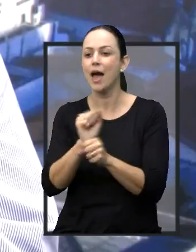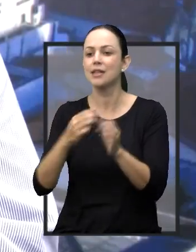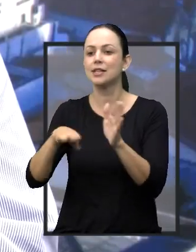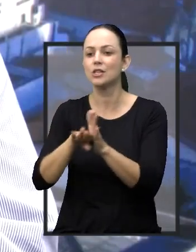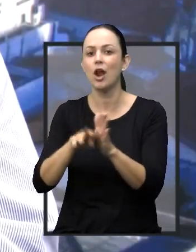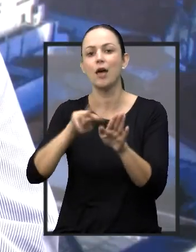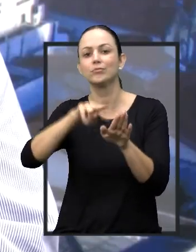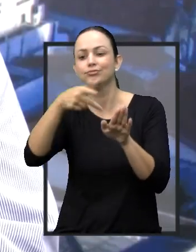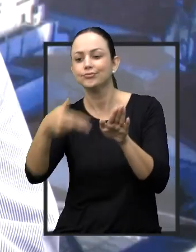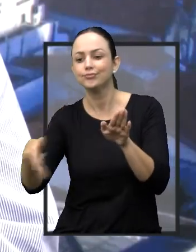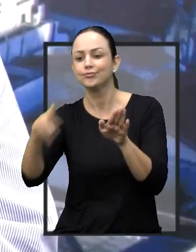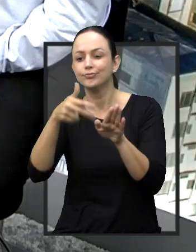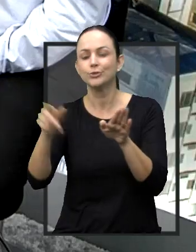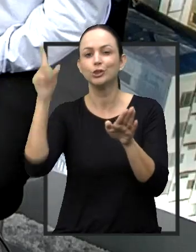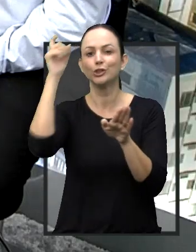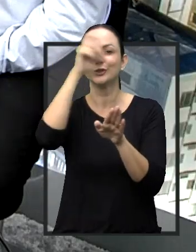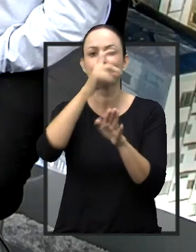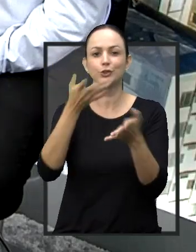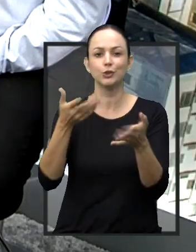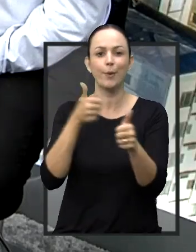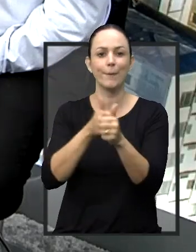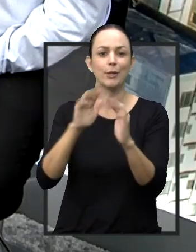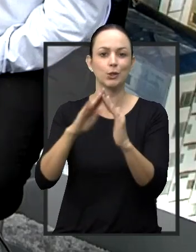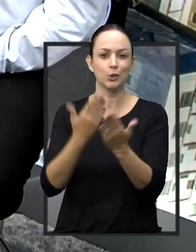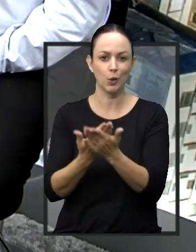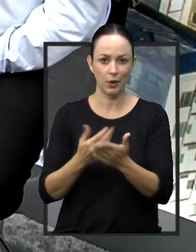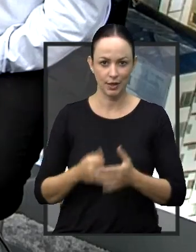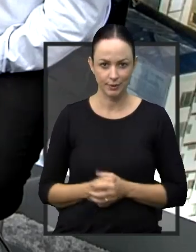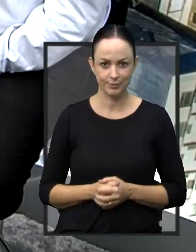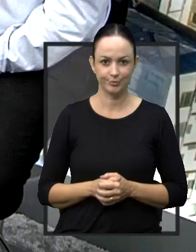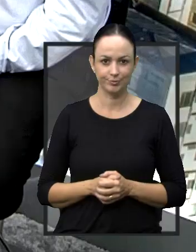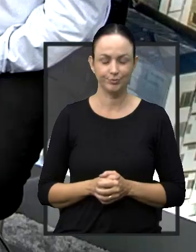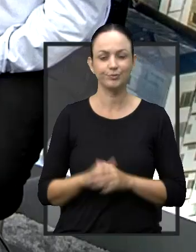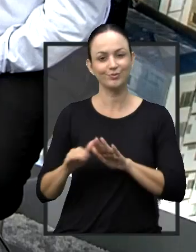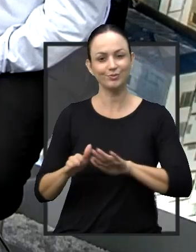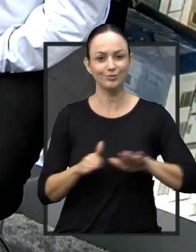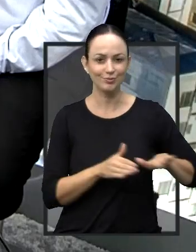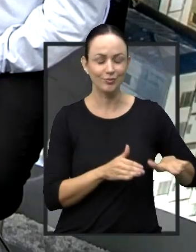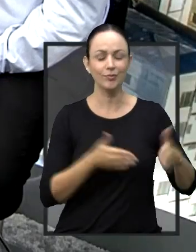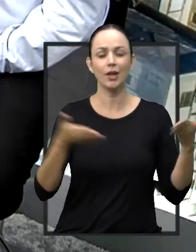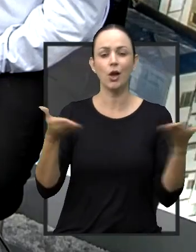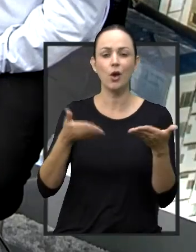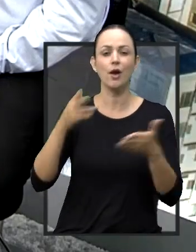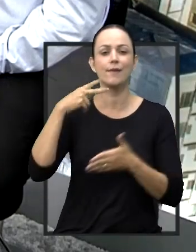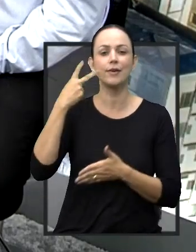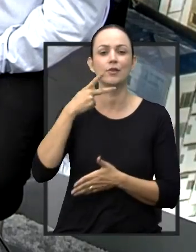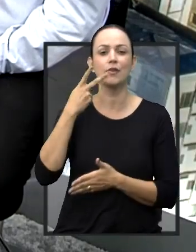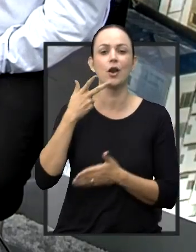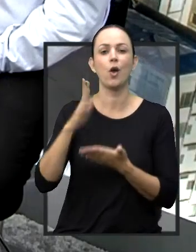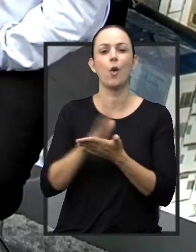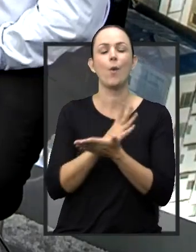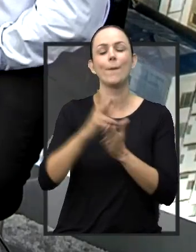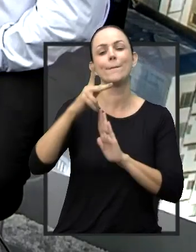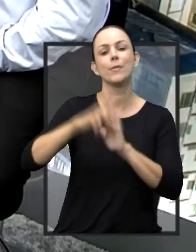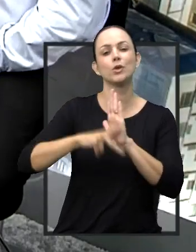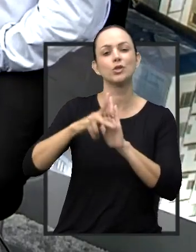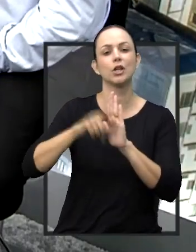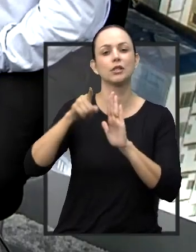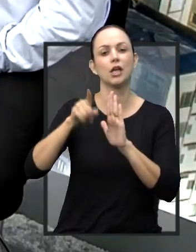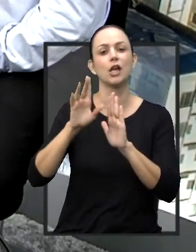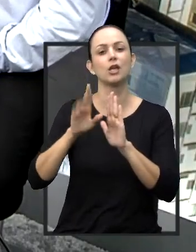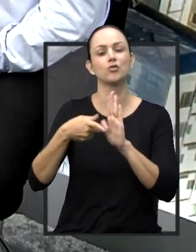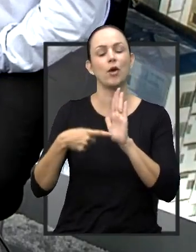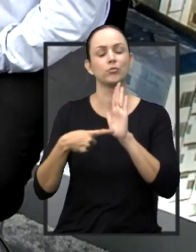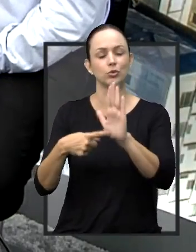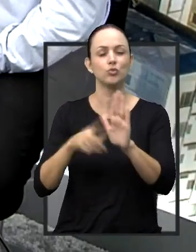aí às escolas. Vereador, vamos falar agora de alguns projetos que foram apresentados pelo senhor, né, já aprovados